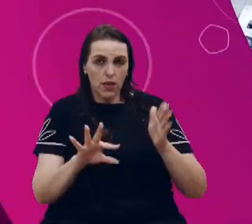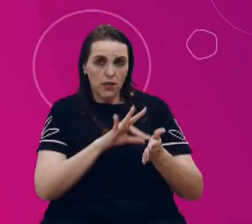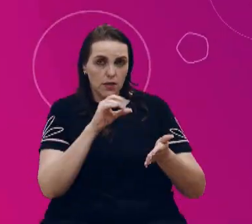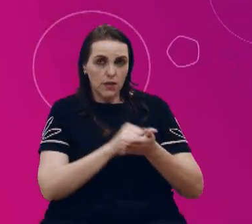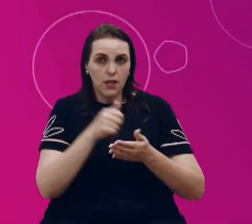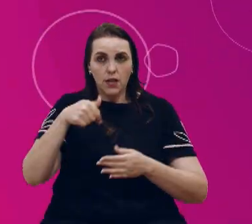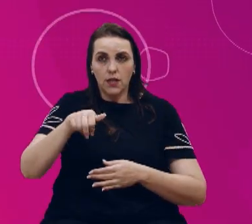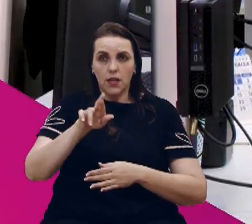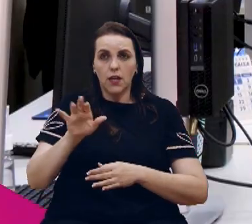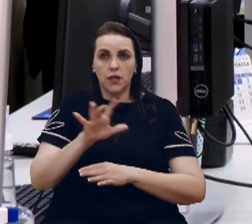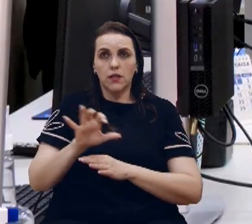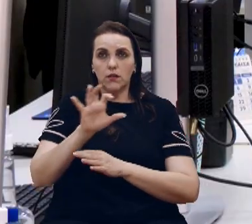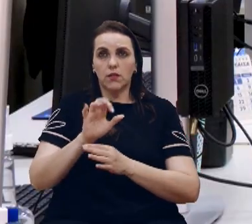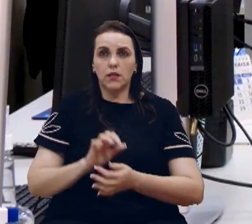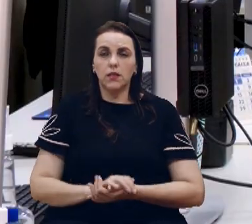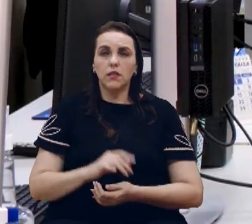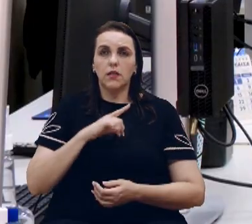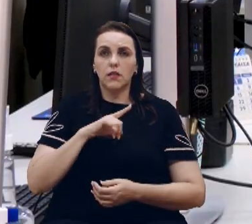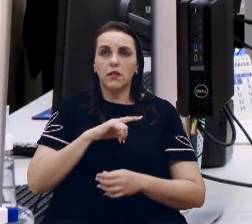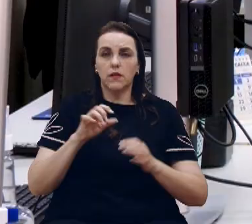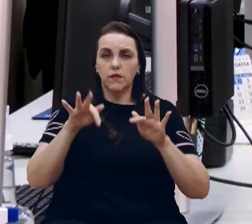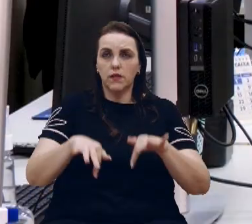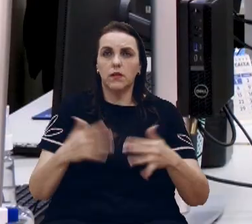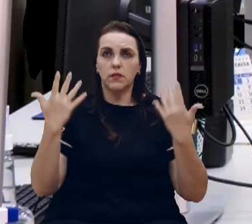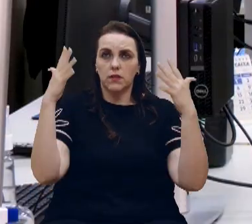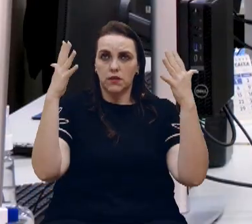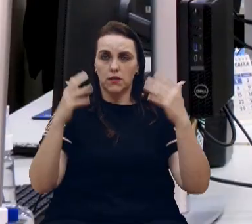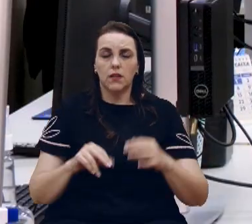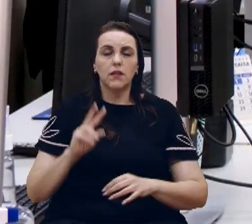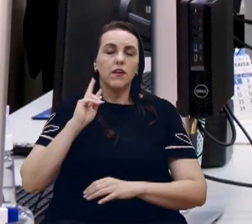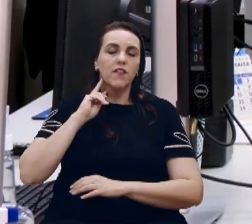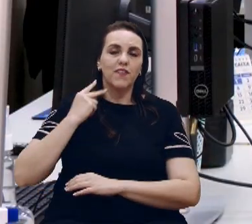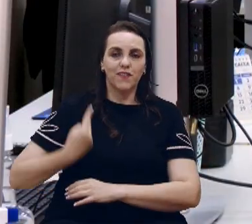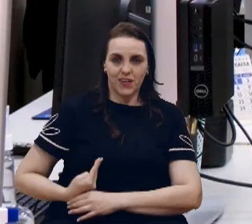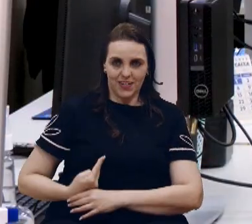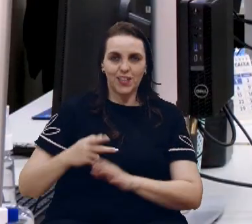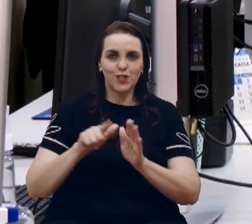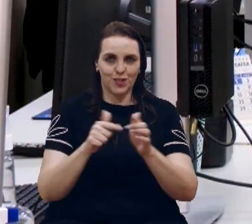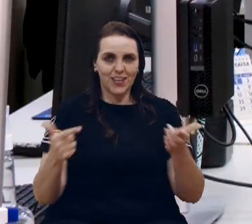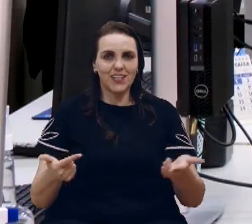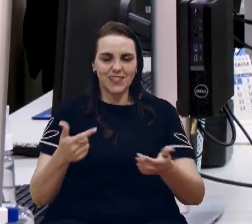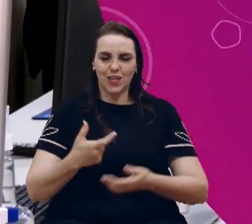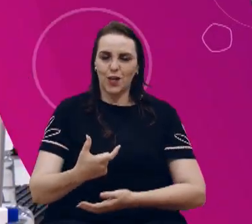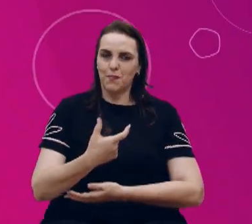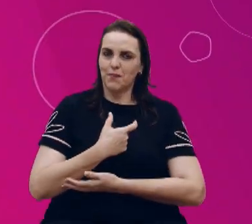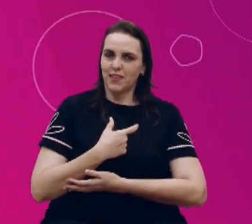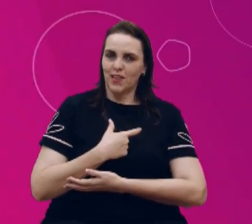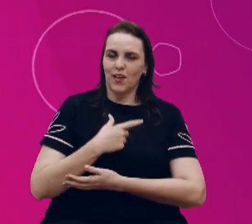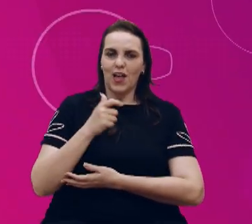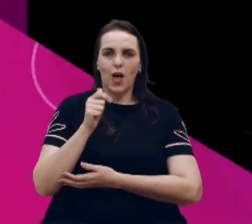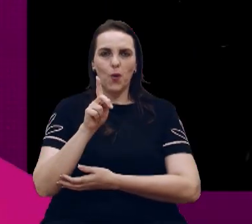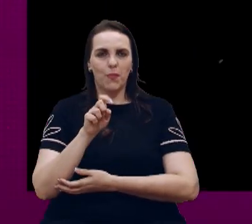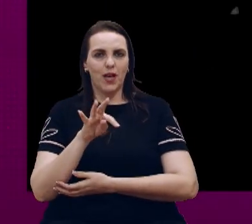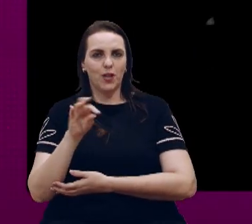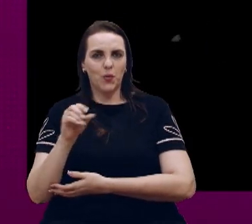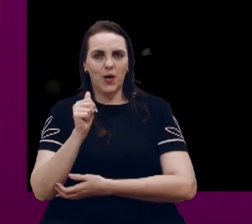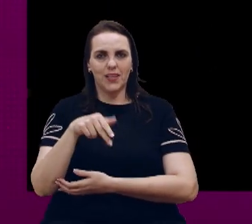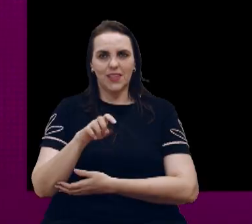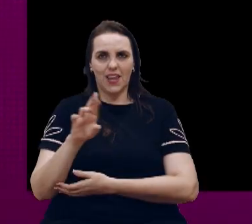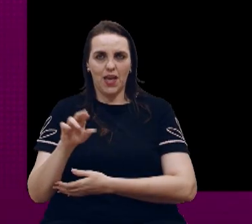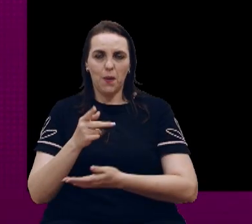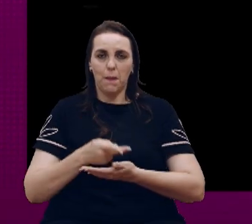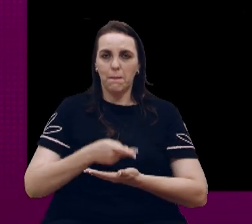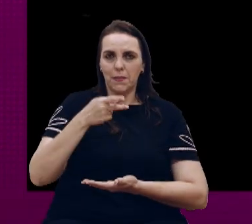Code na tela. Que finalizo parabenizando a jornalista Vânia Speiorin, que foi agraciada com a medalha Alberto André. A premiação ocorreu